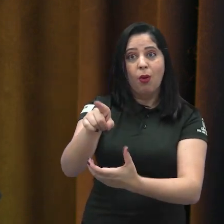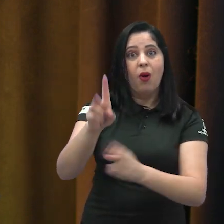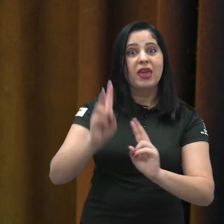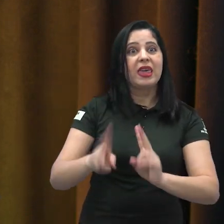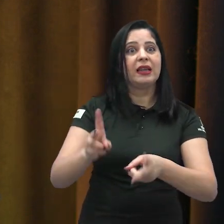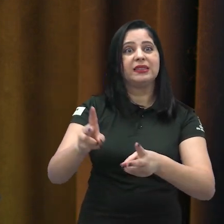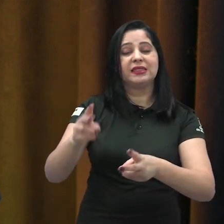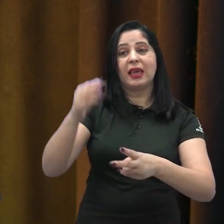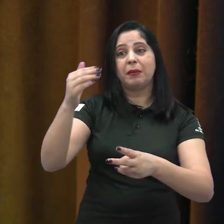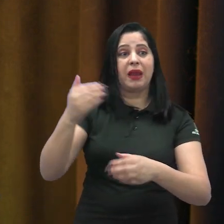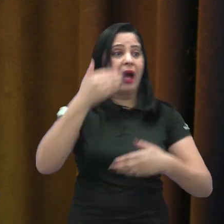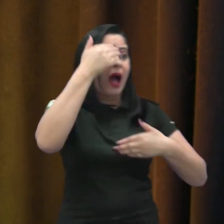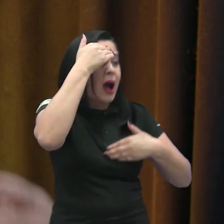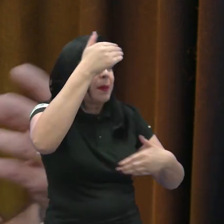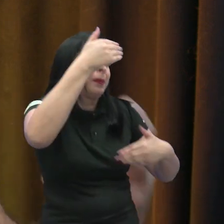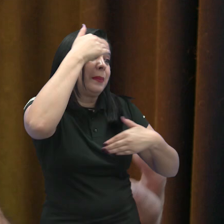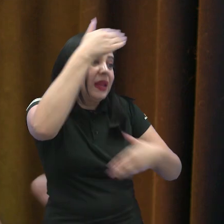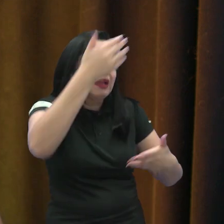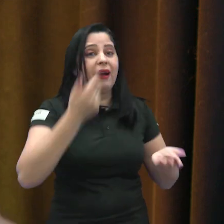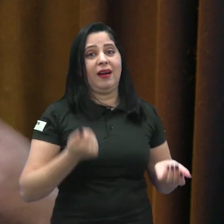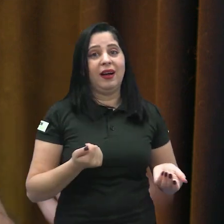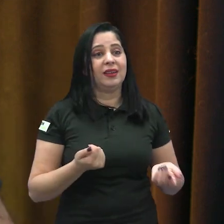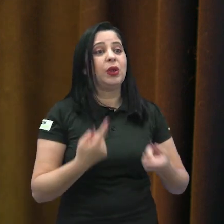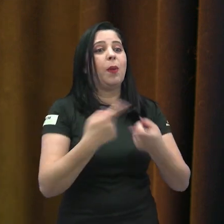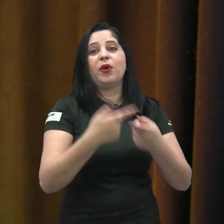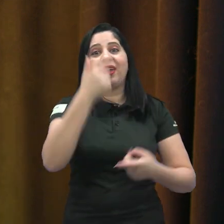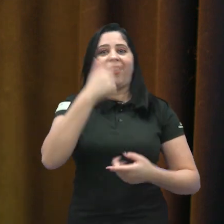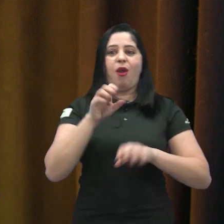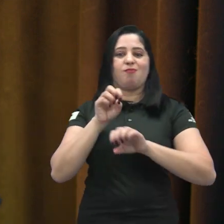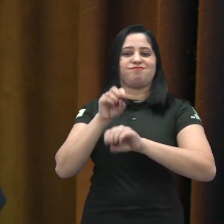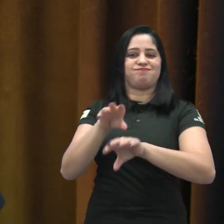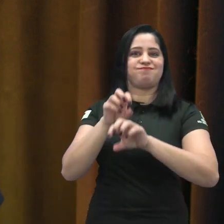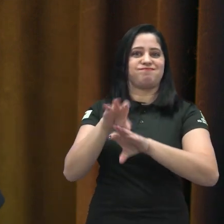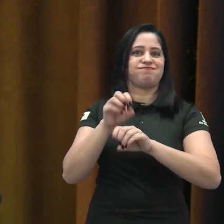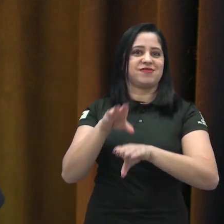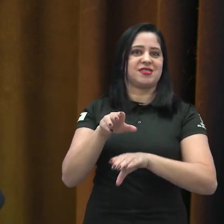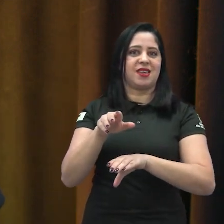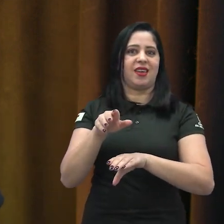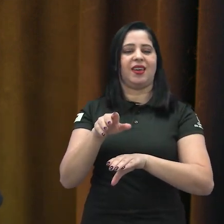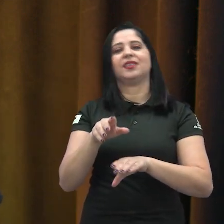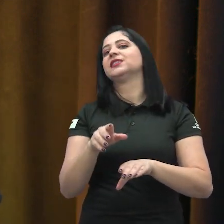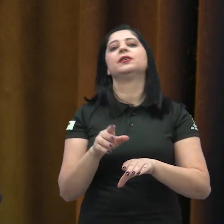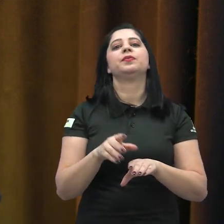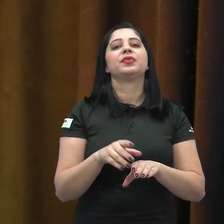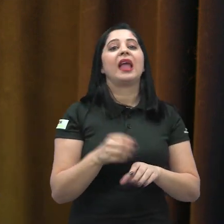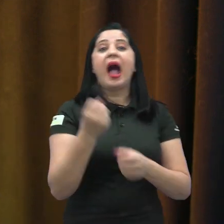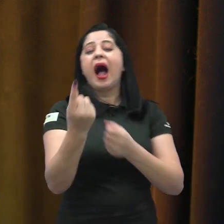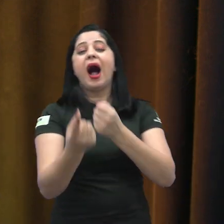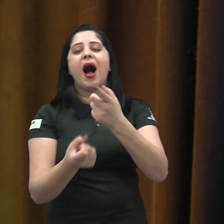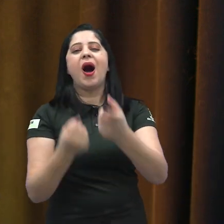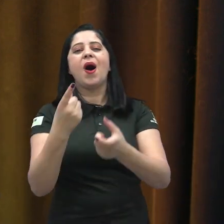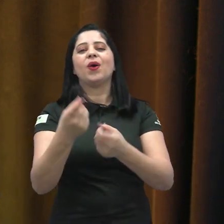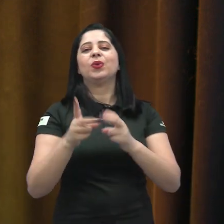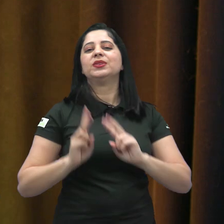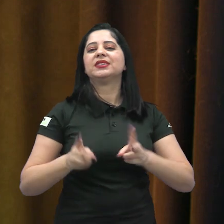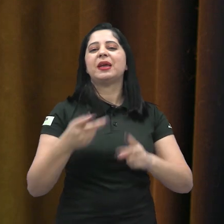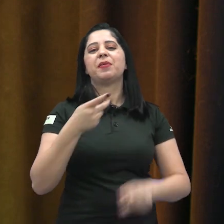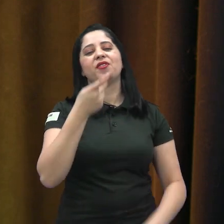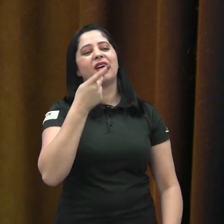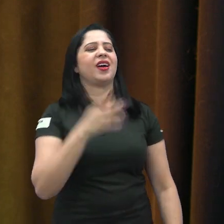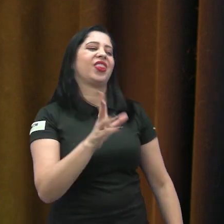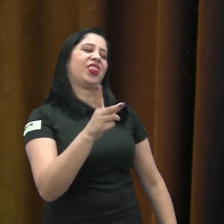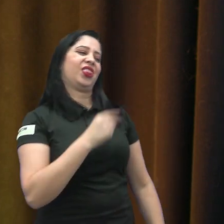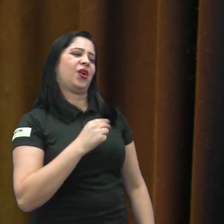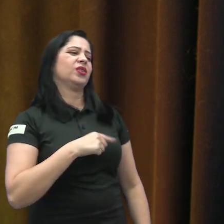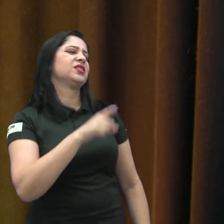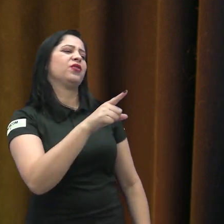me agradecem pela a vivência que ele teve naquele momento. Tem uns que às vezes conversam comigo